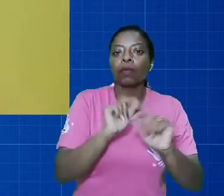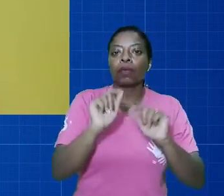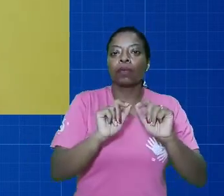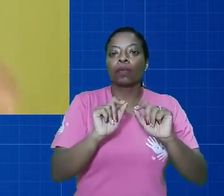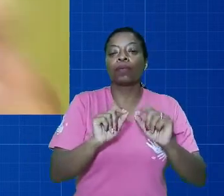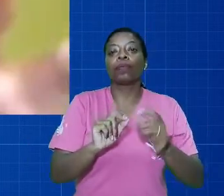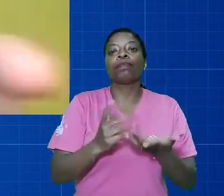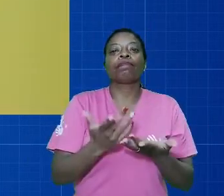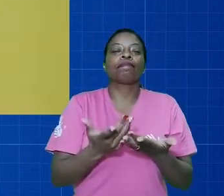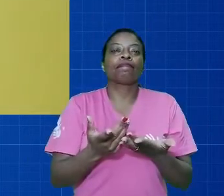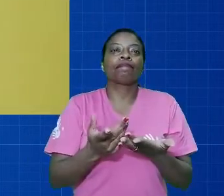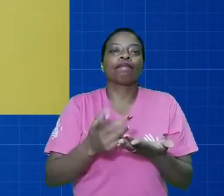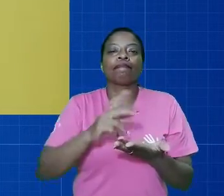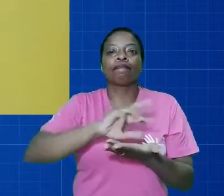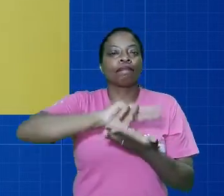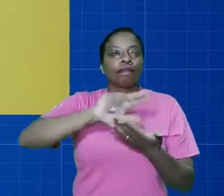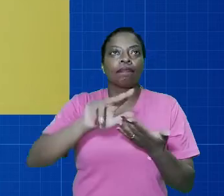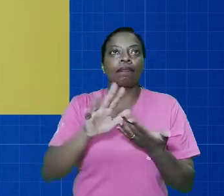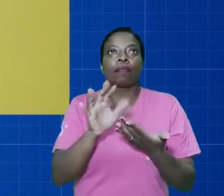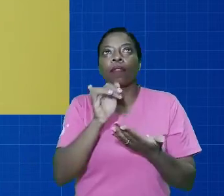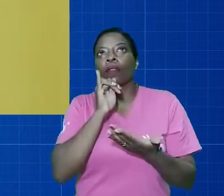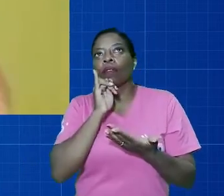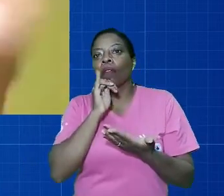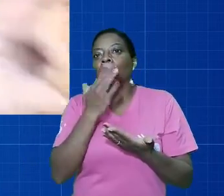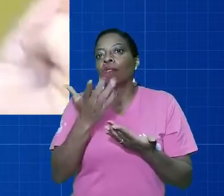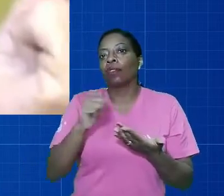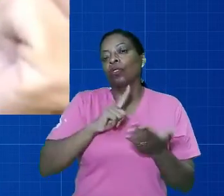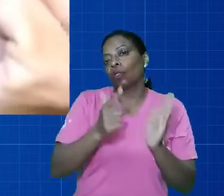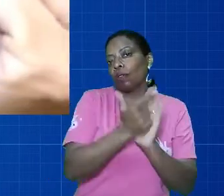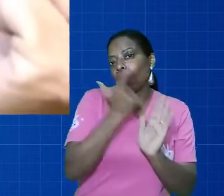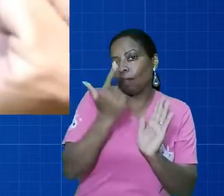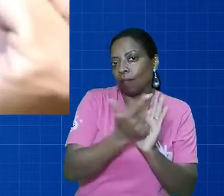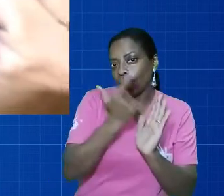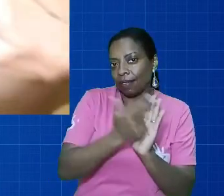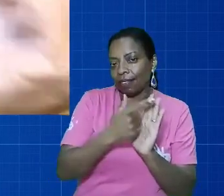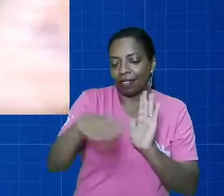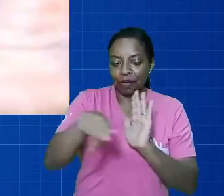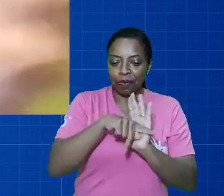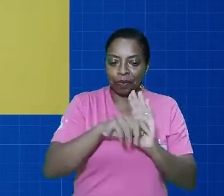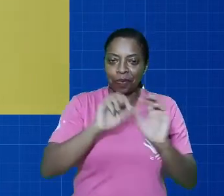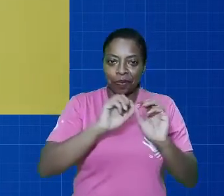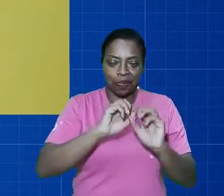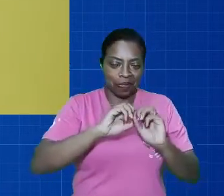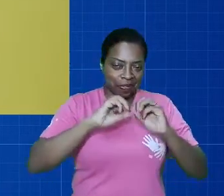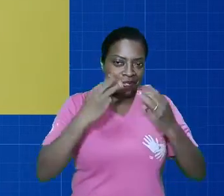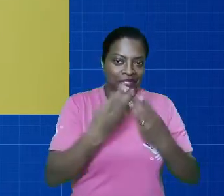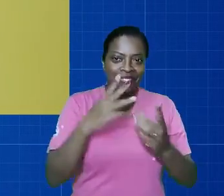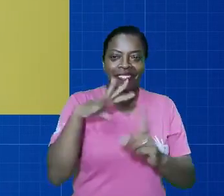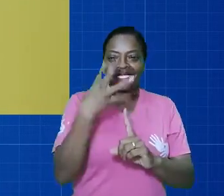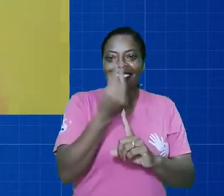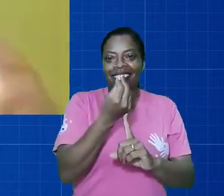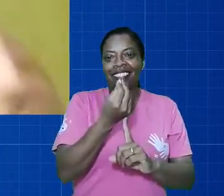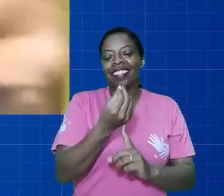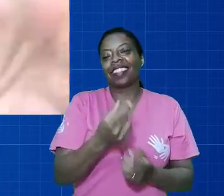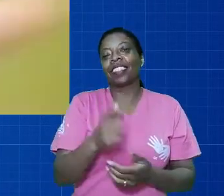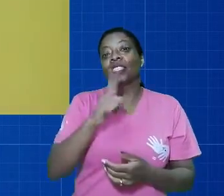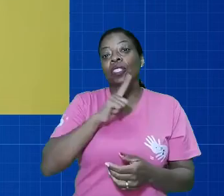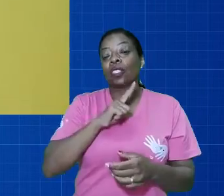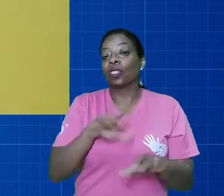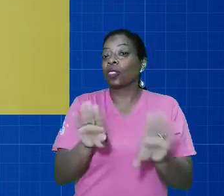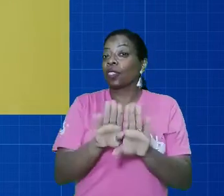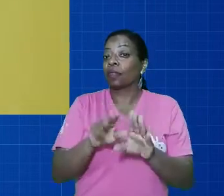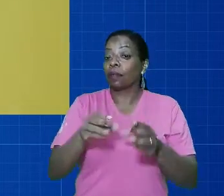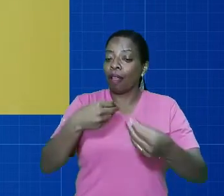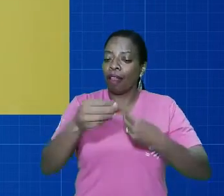assim, livros da oficina de artes. Na época a gente trabalhava com transparências de obra de arte.